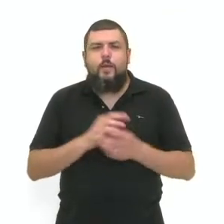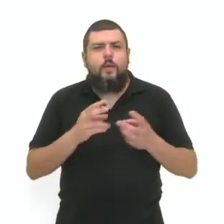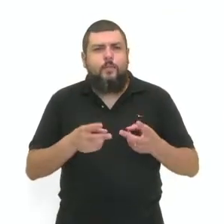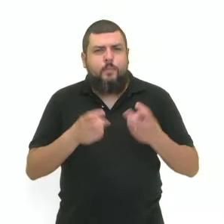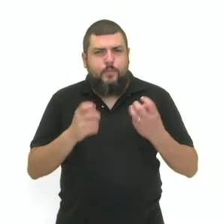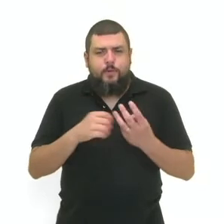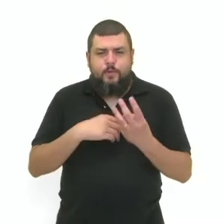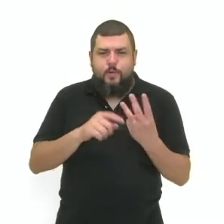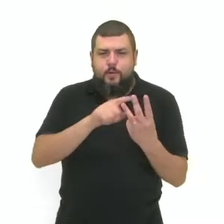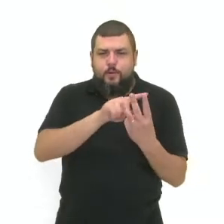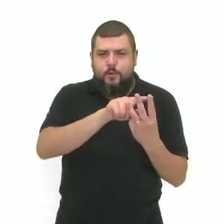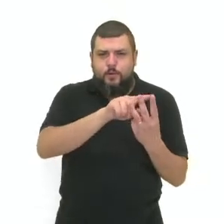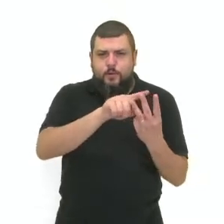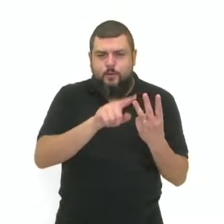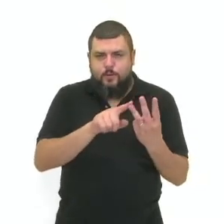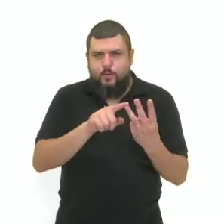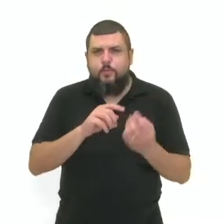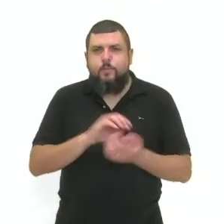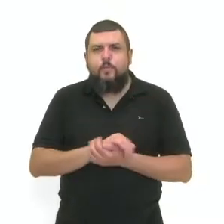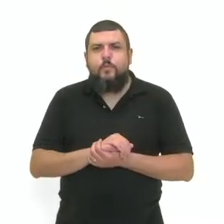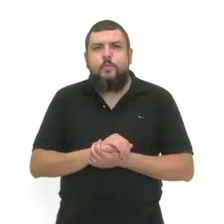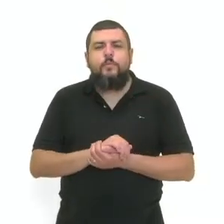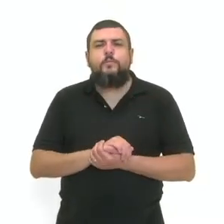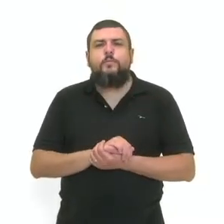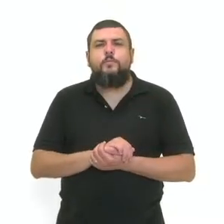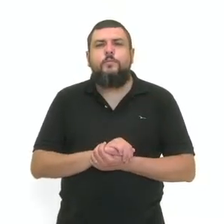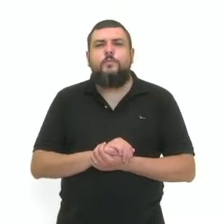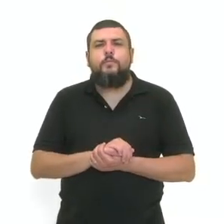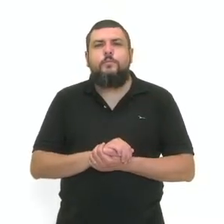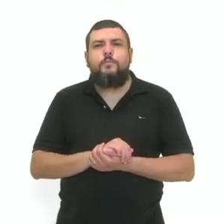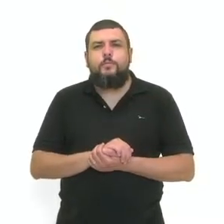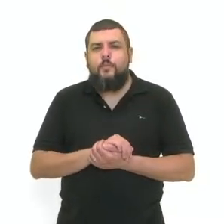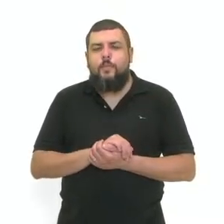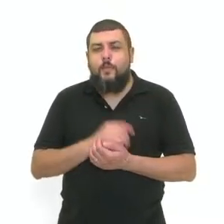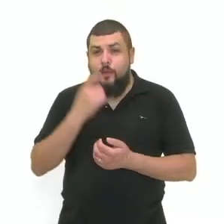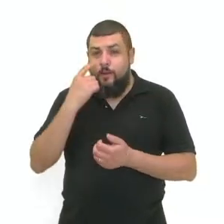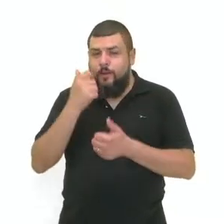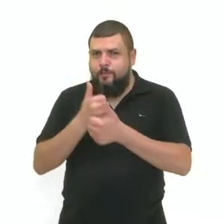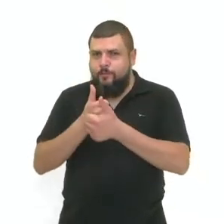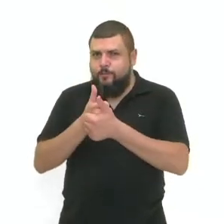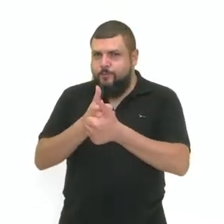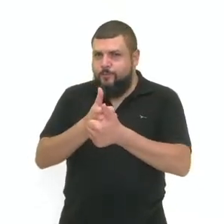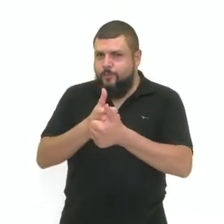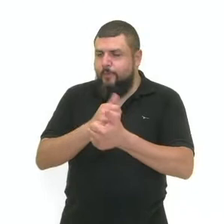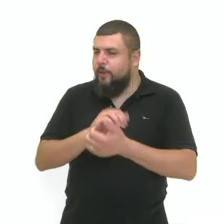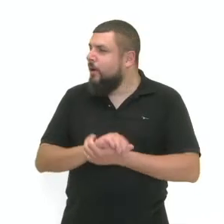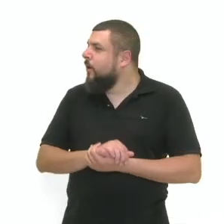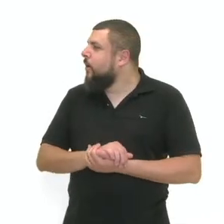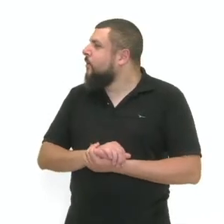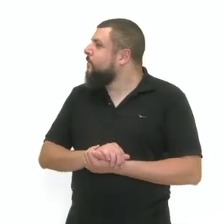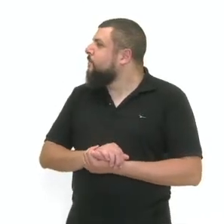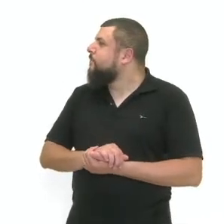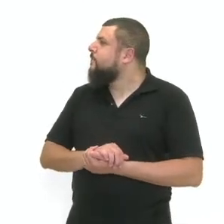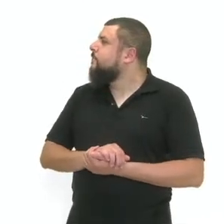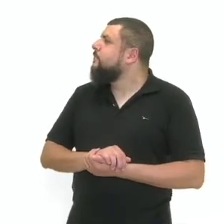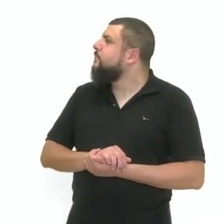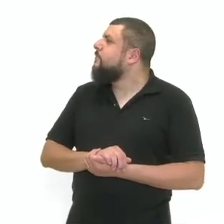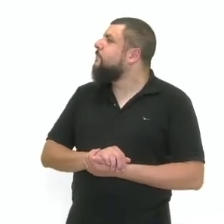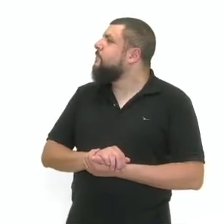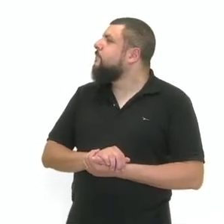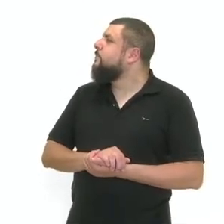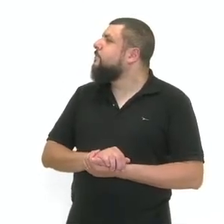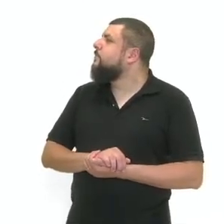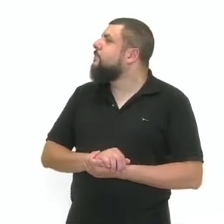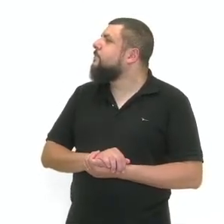três bolas eu vou fazer a junção então de todas as bolas ou seja cinco asus4 vermelhas que me dá um total